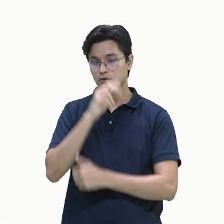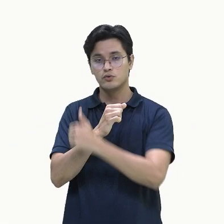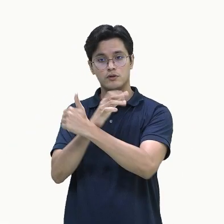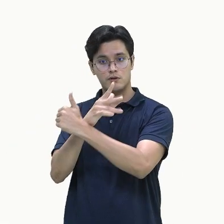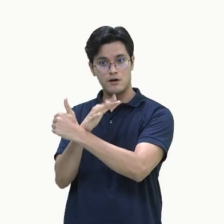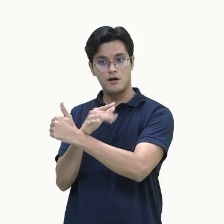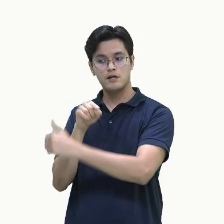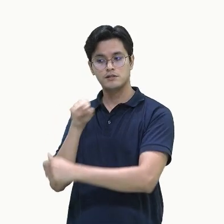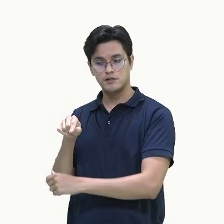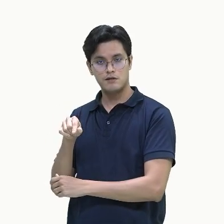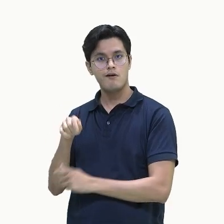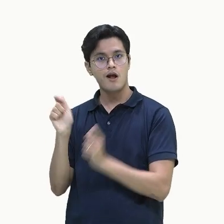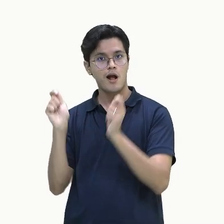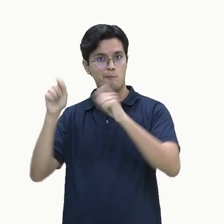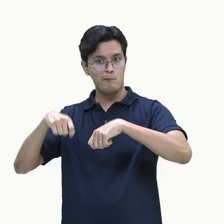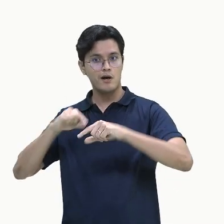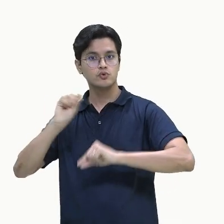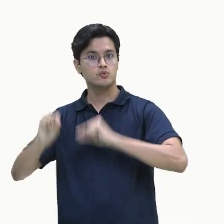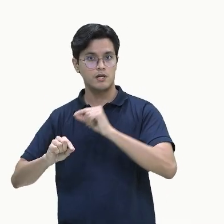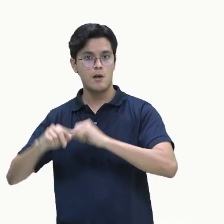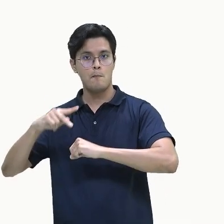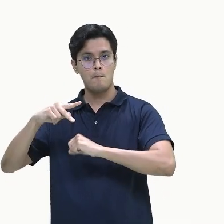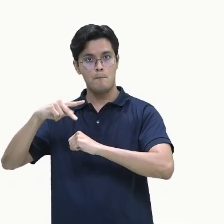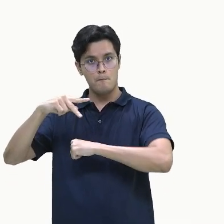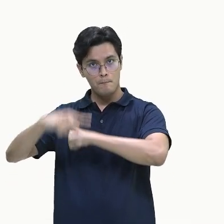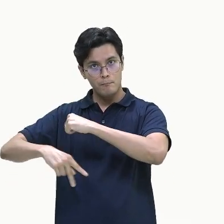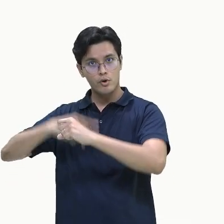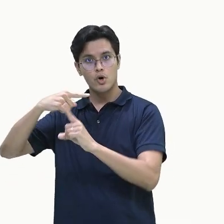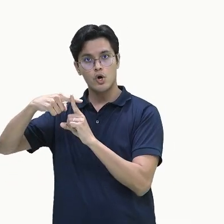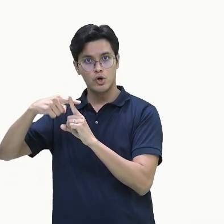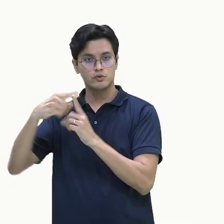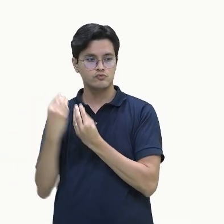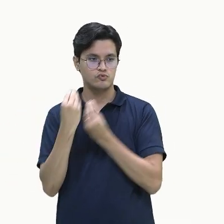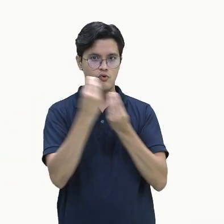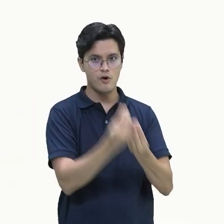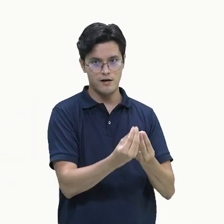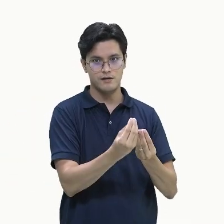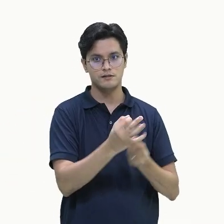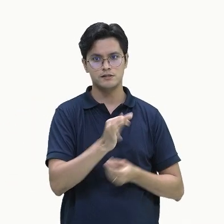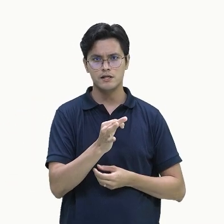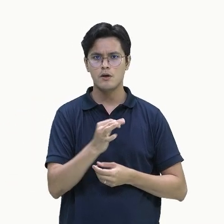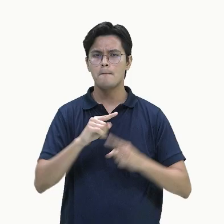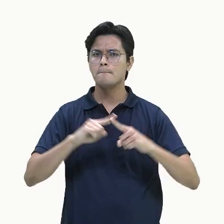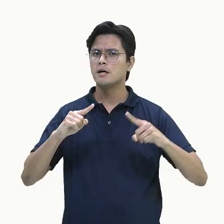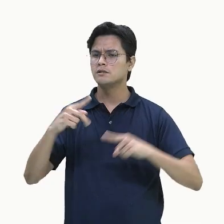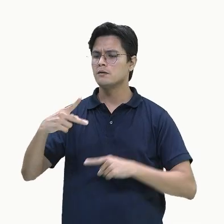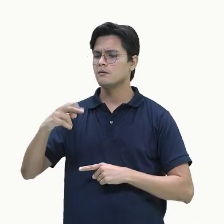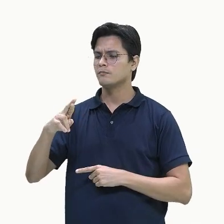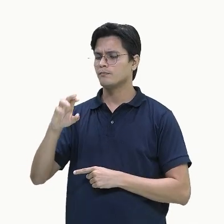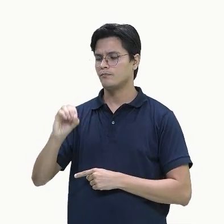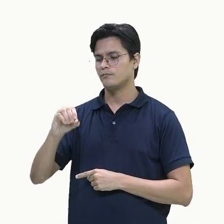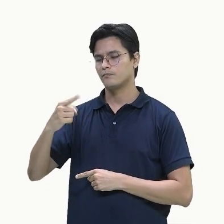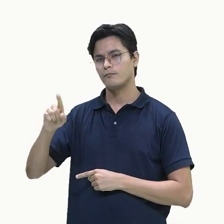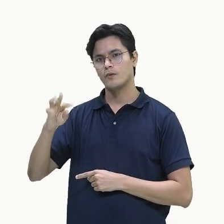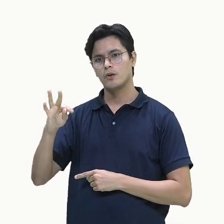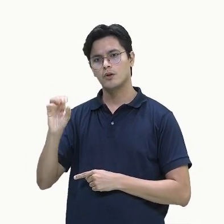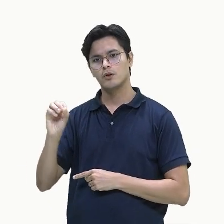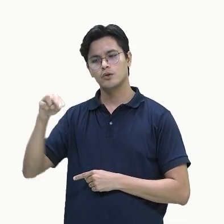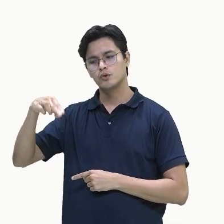pode doar prótons. Professor, por que esse nome prótons? Porque o próton vem de